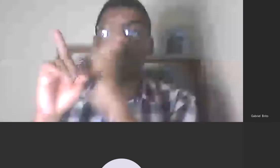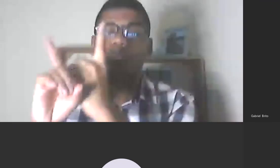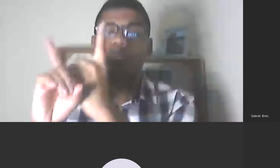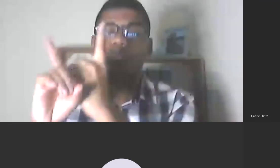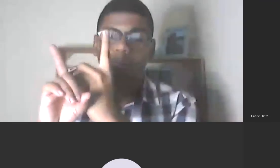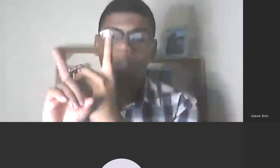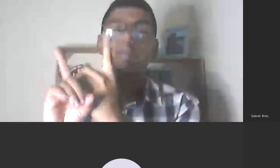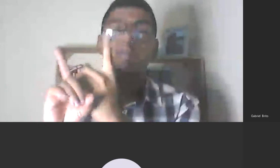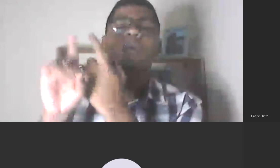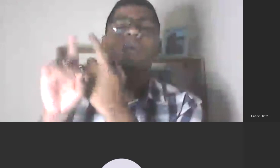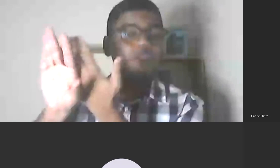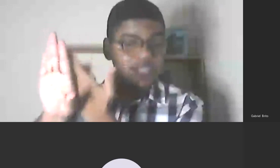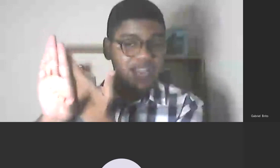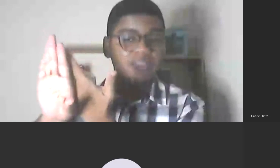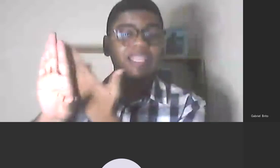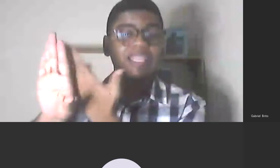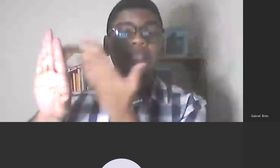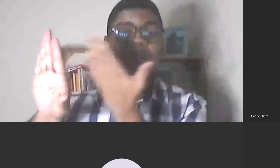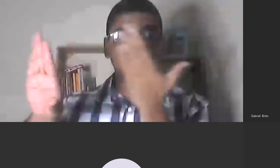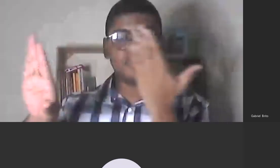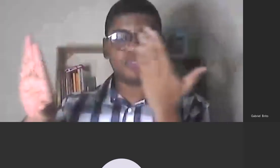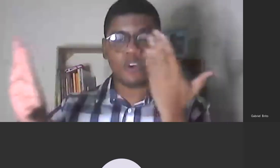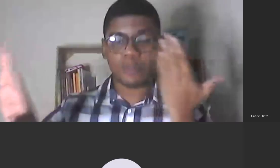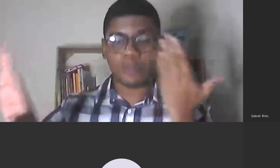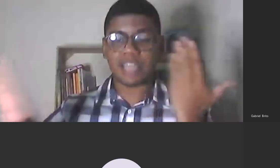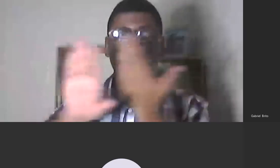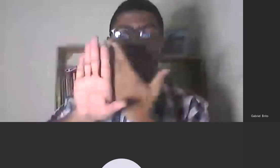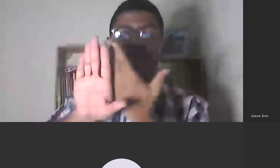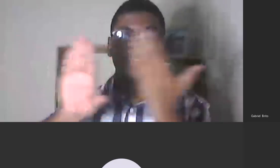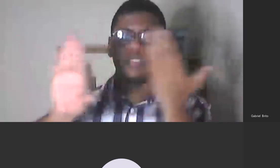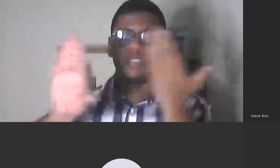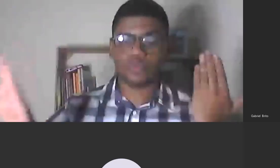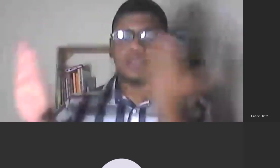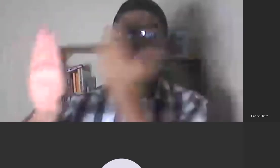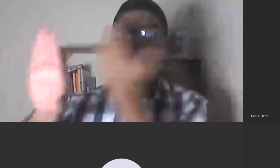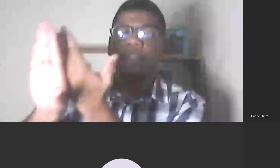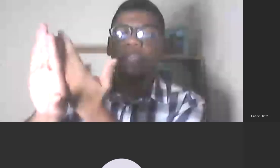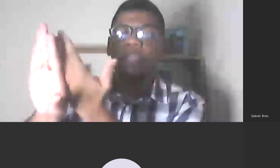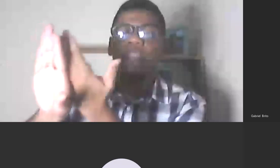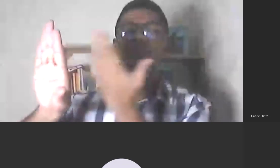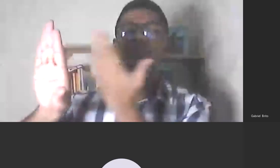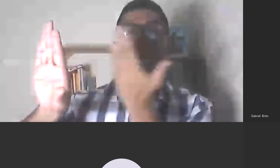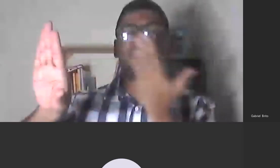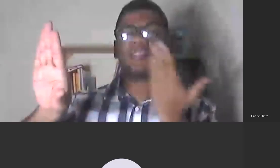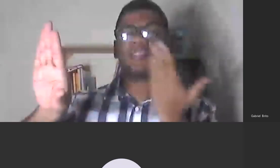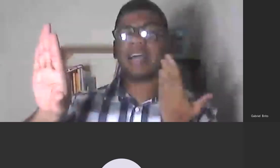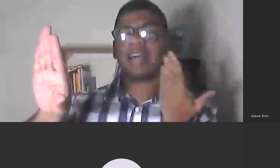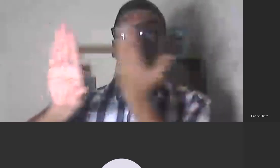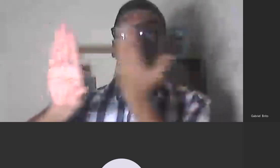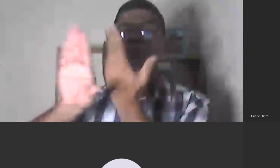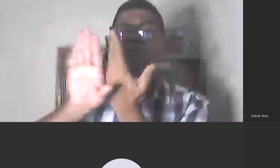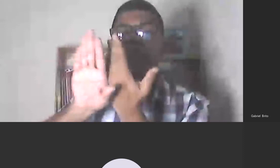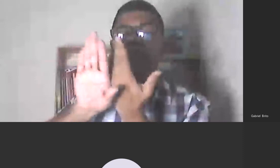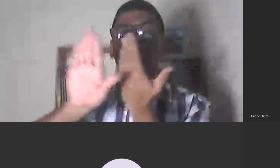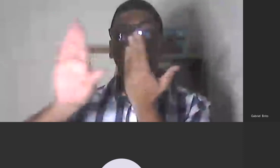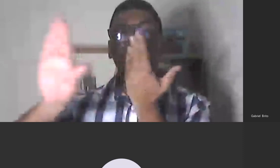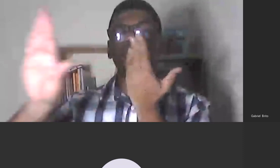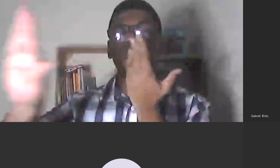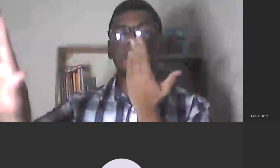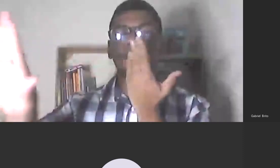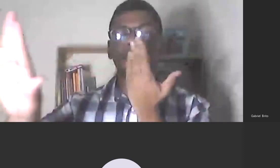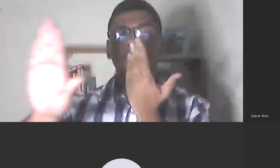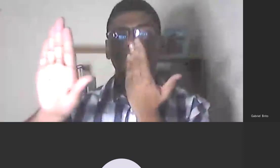encontro, ou se eu vou ao encontro da pessoa, o afastar vai estar da mesma forma. A gente se afasta junto, eu decidi me afastar, ou a